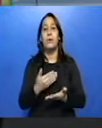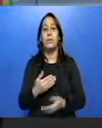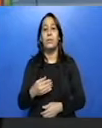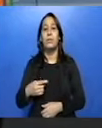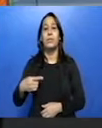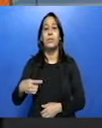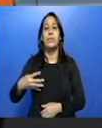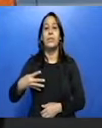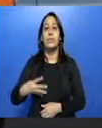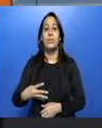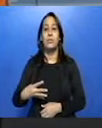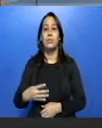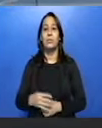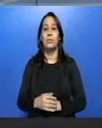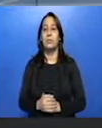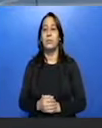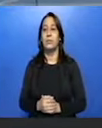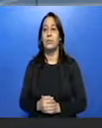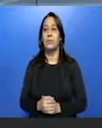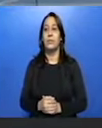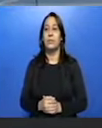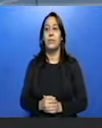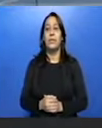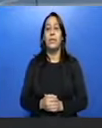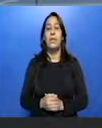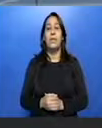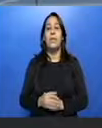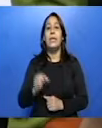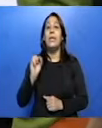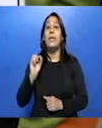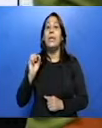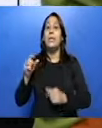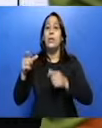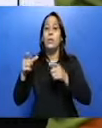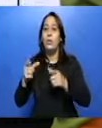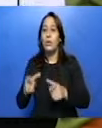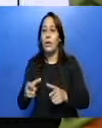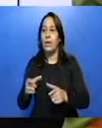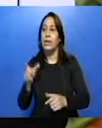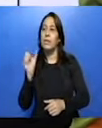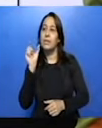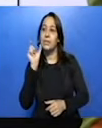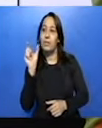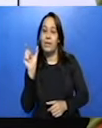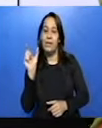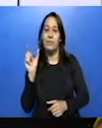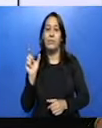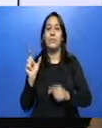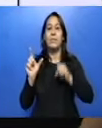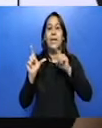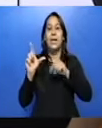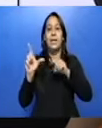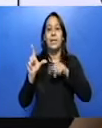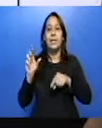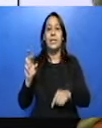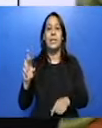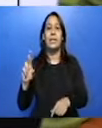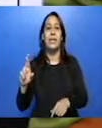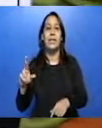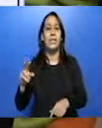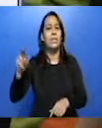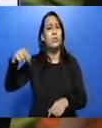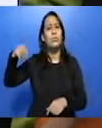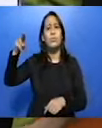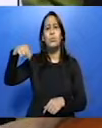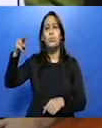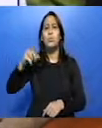Página 14. 3. Em que lugar das palavras a letra R nunca tem o mesmo